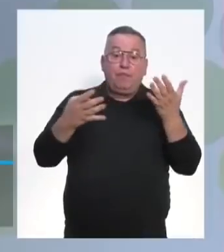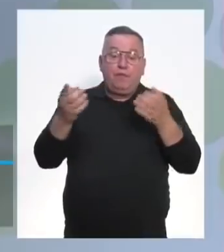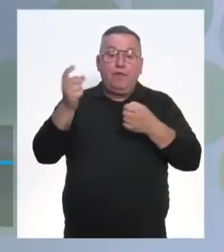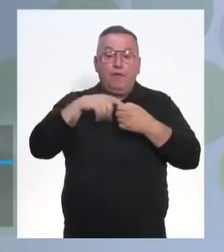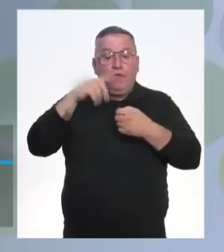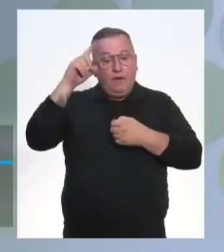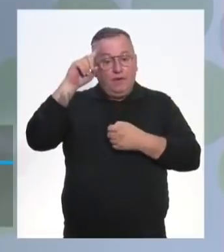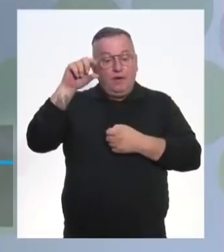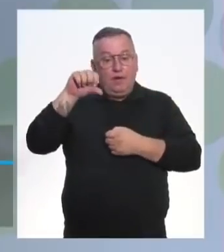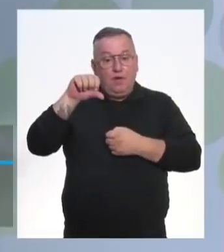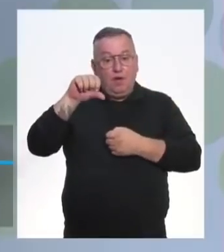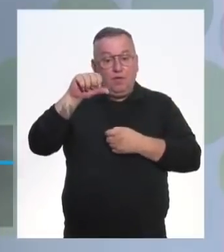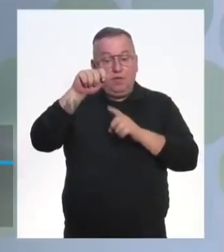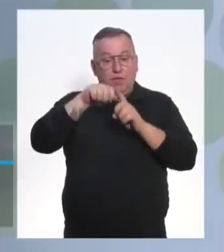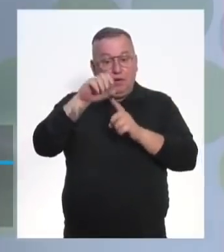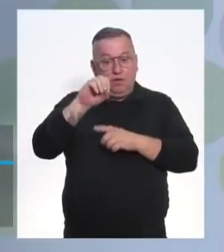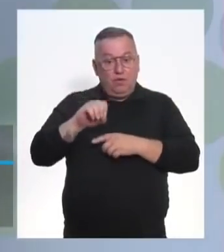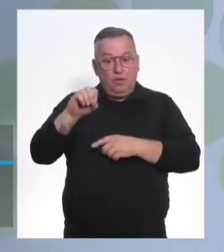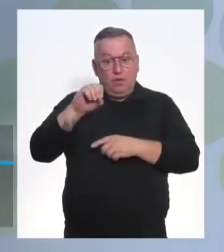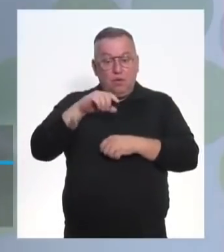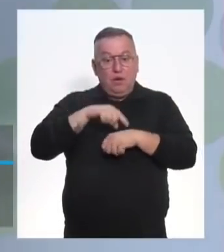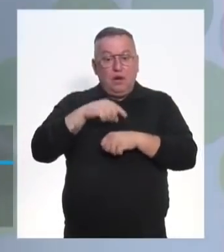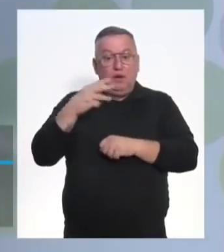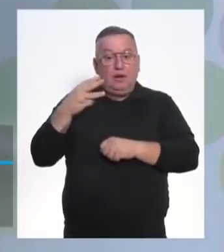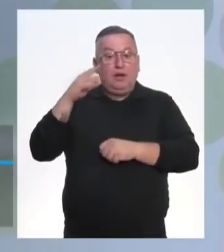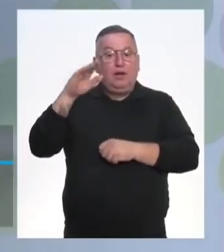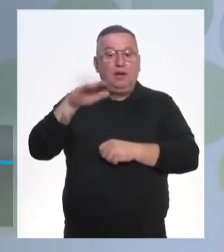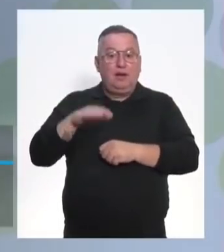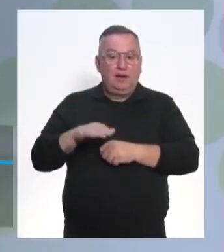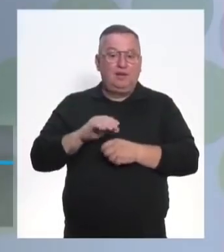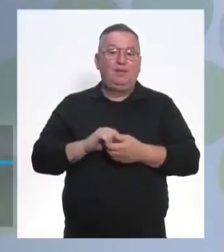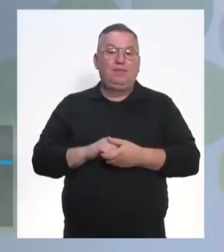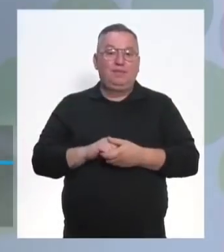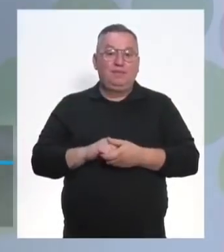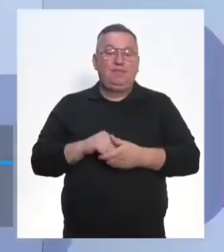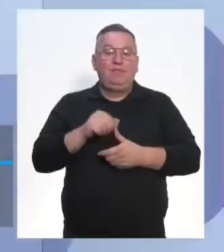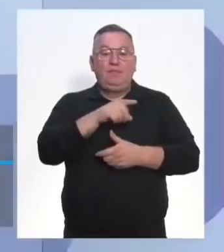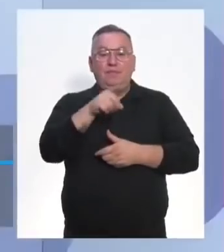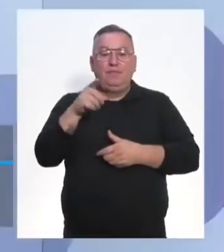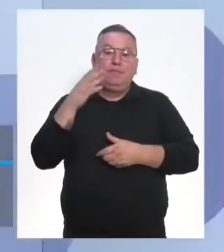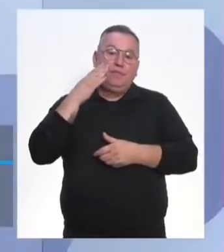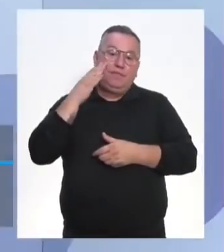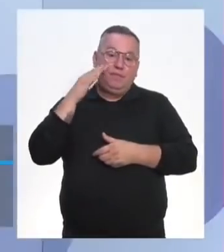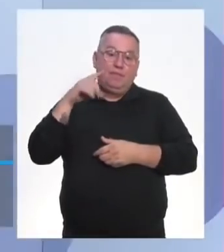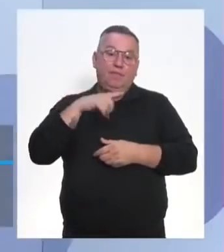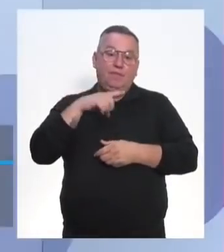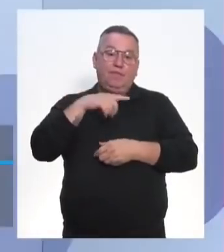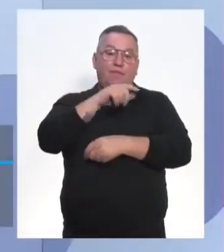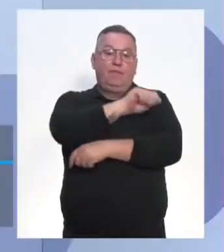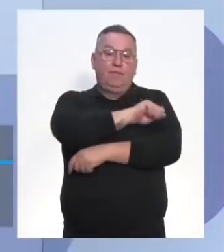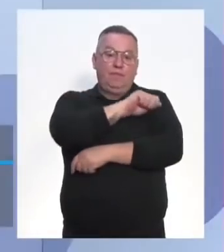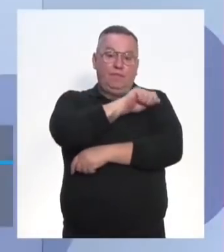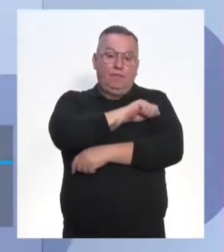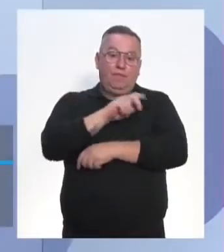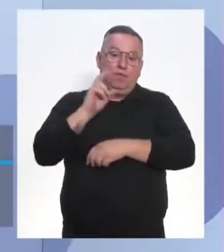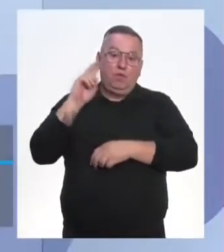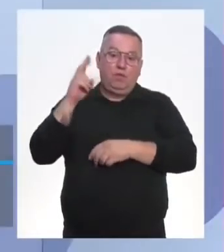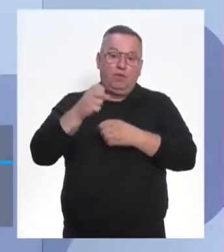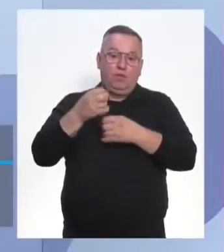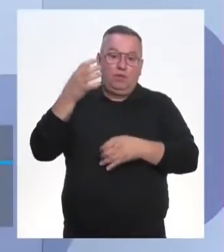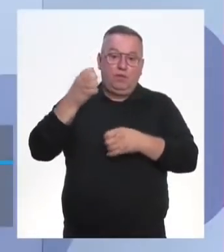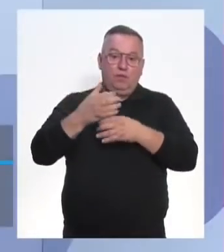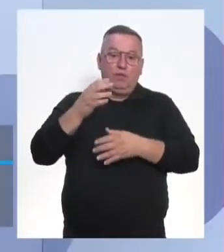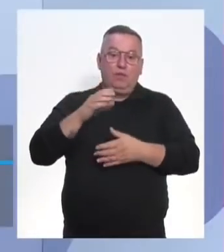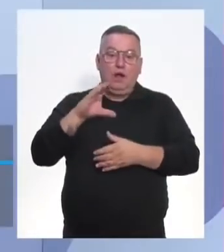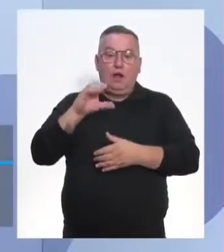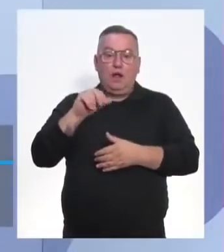dia 9/10, às 15 horas, Ale. Exatamente. E você sabe, Jonas, que tem alunos que andaram conversando comigo, como eu vi agora no chat, a